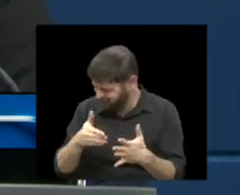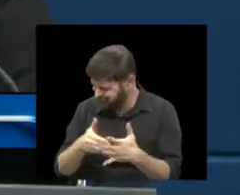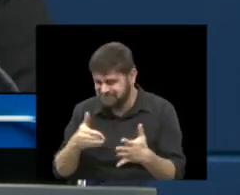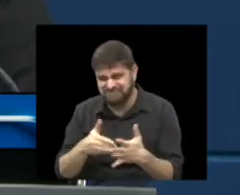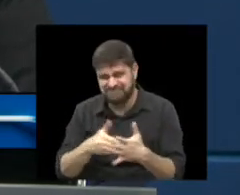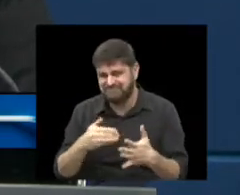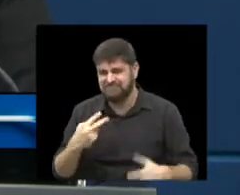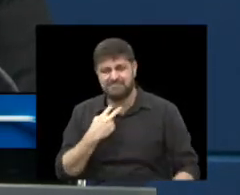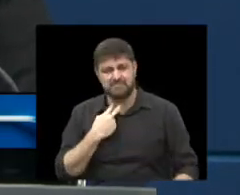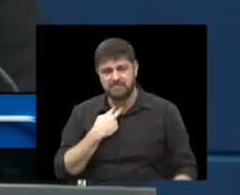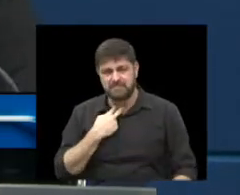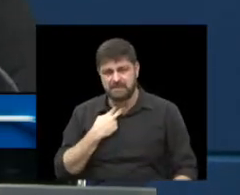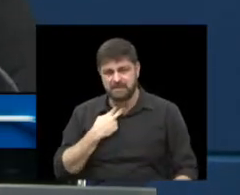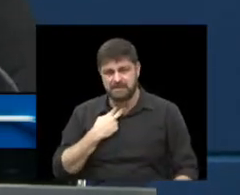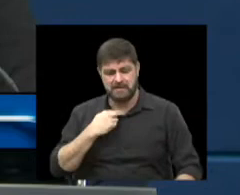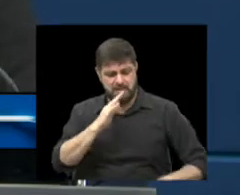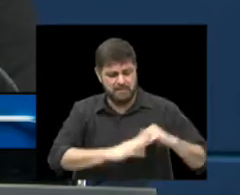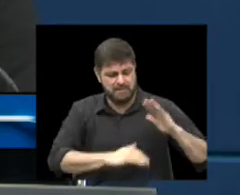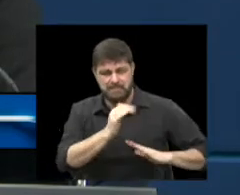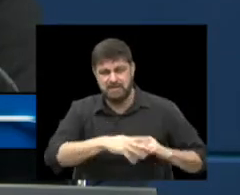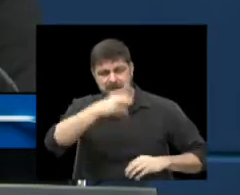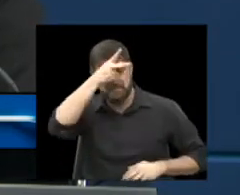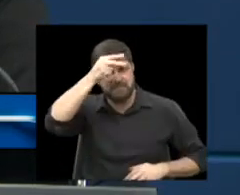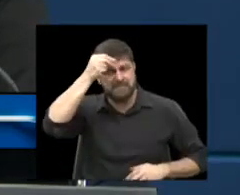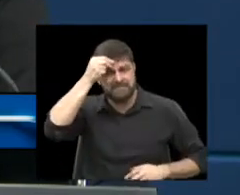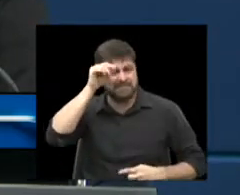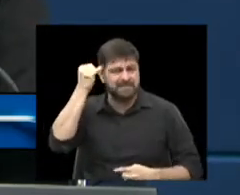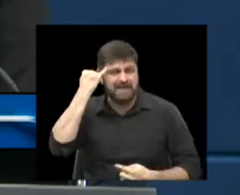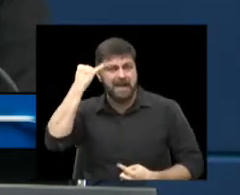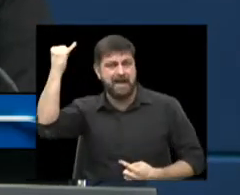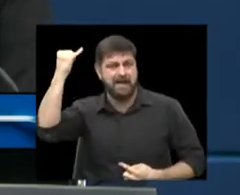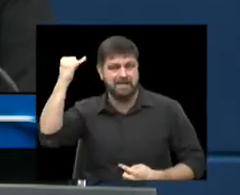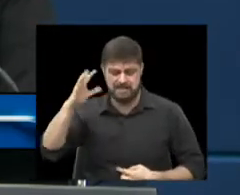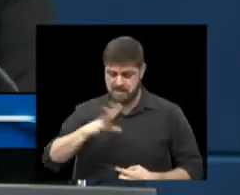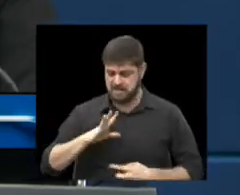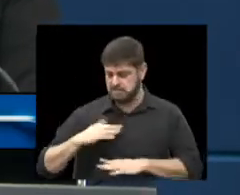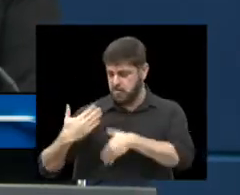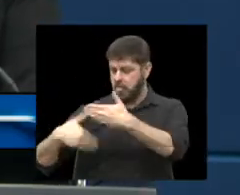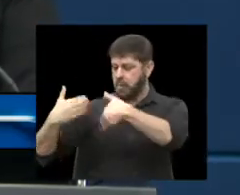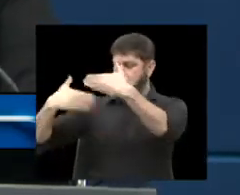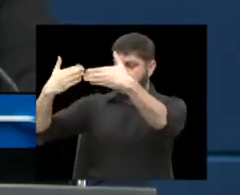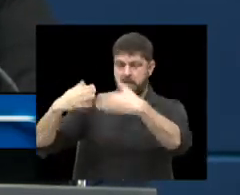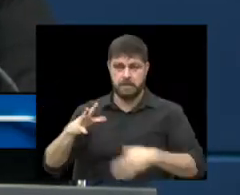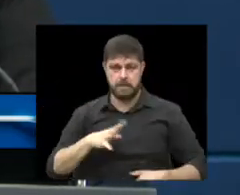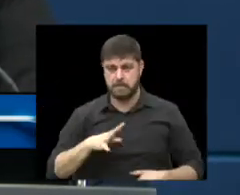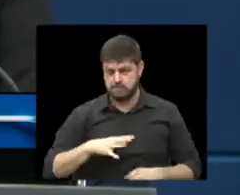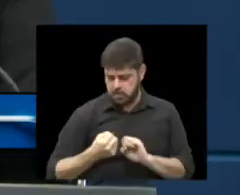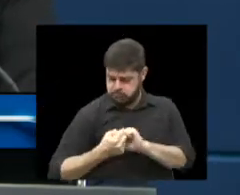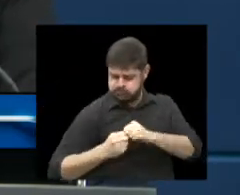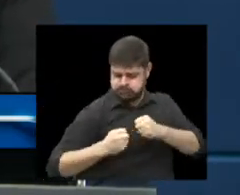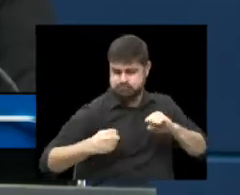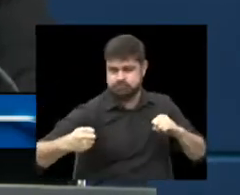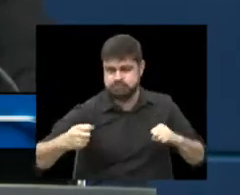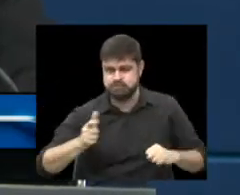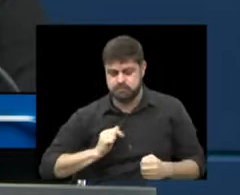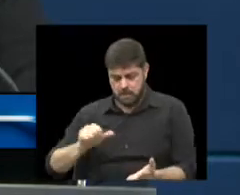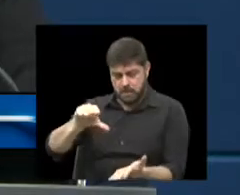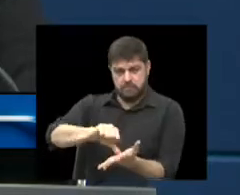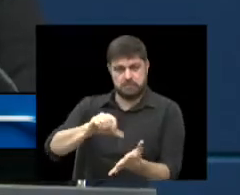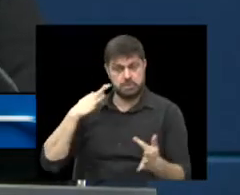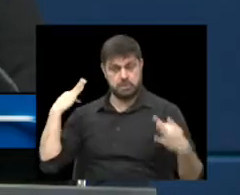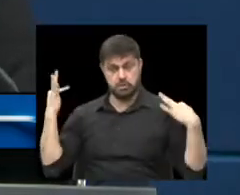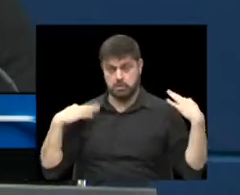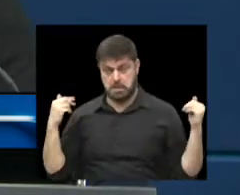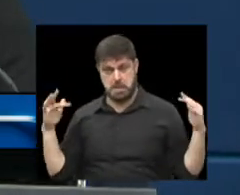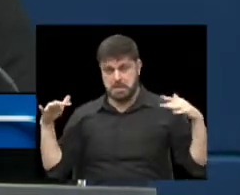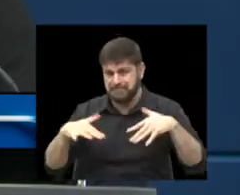com aquilo que o próprio prefeito coloca da ideia do desenvolvimento, de Campinas como uma metrópole, como polo de turismo.